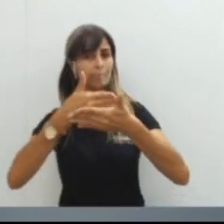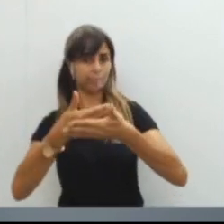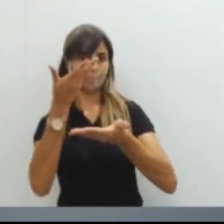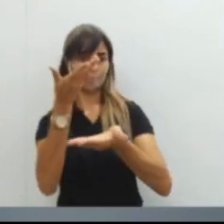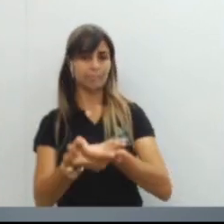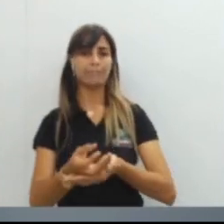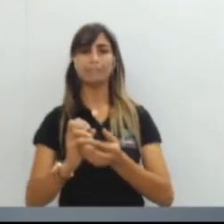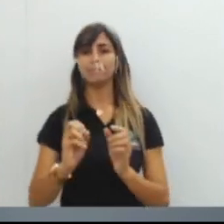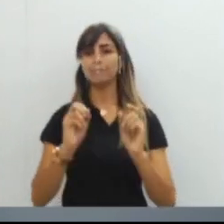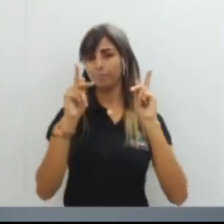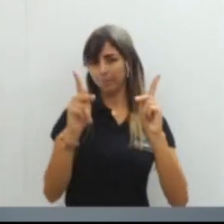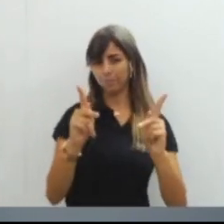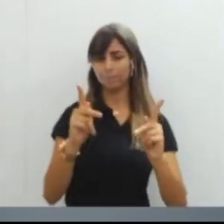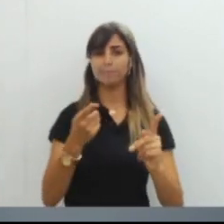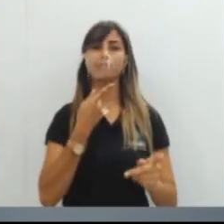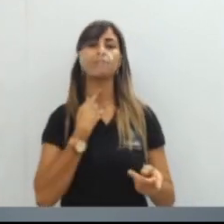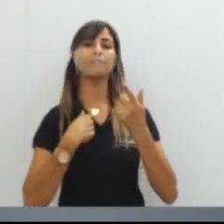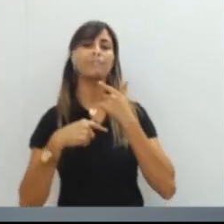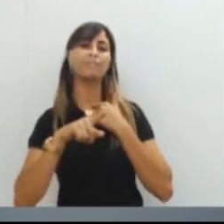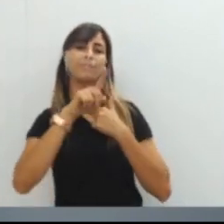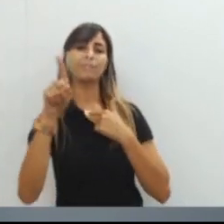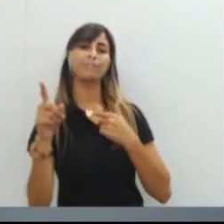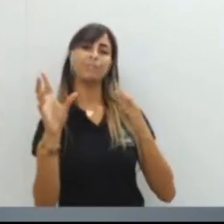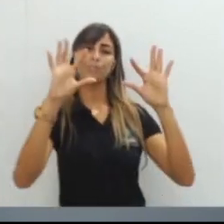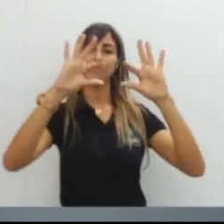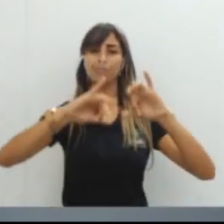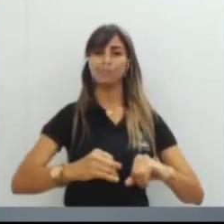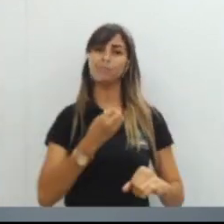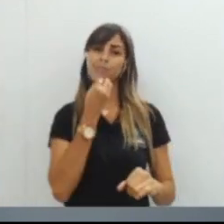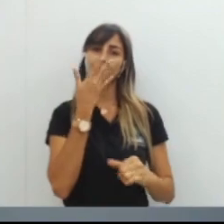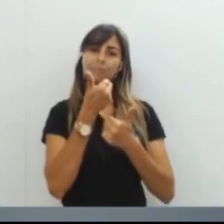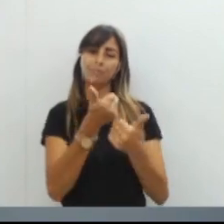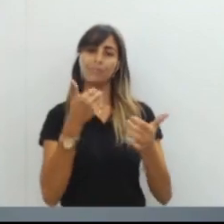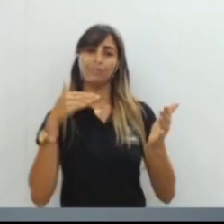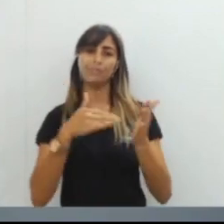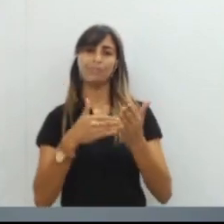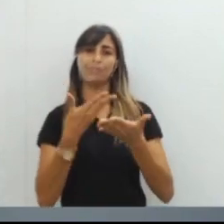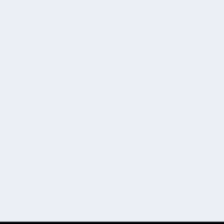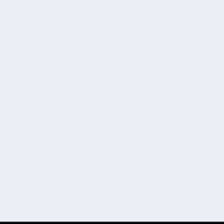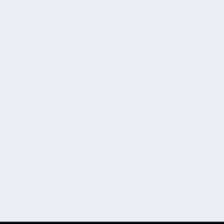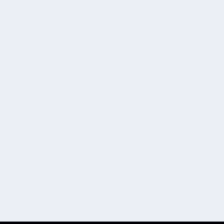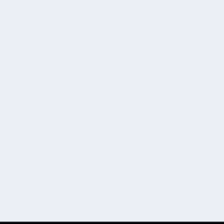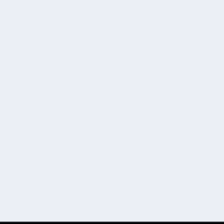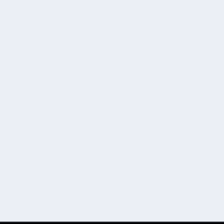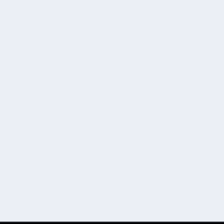certo, gente? Eu desejo para vocês um bom final de semana e até a próxima aula.